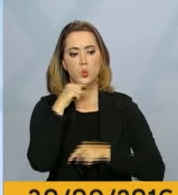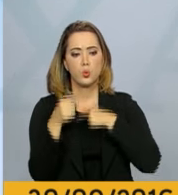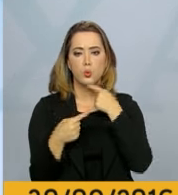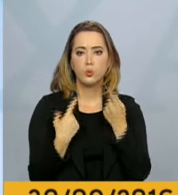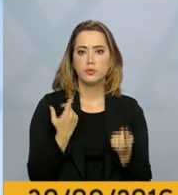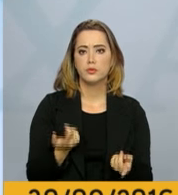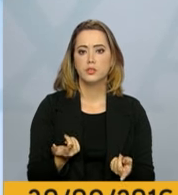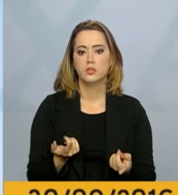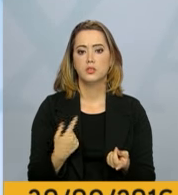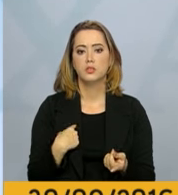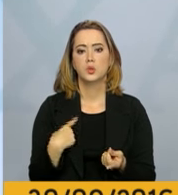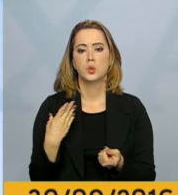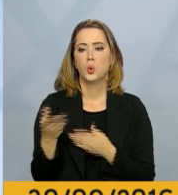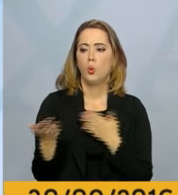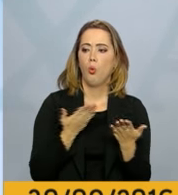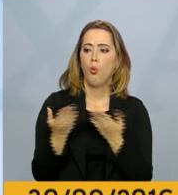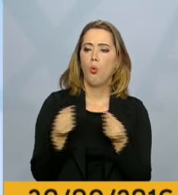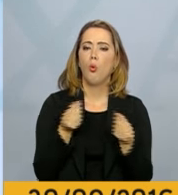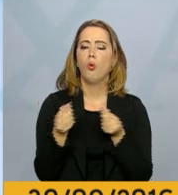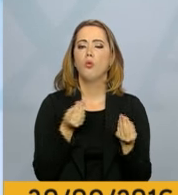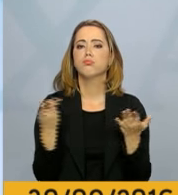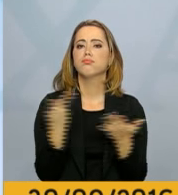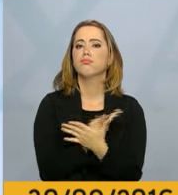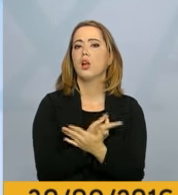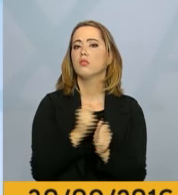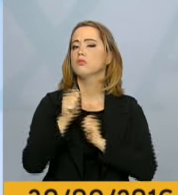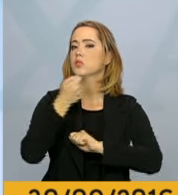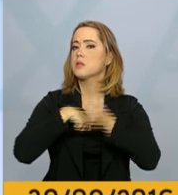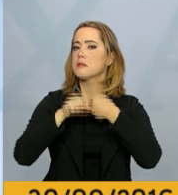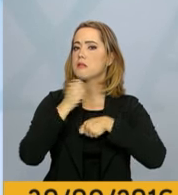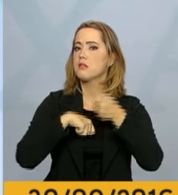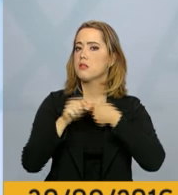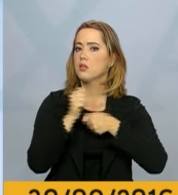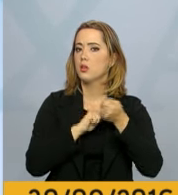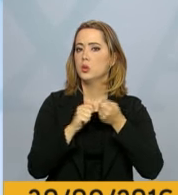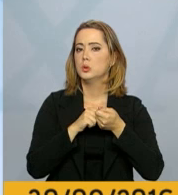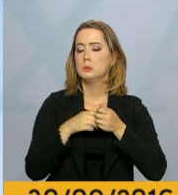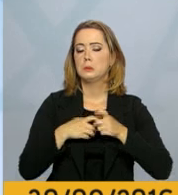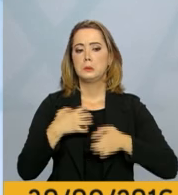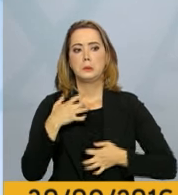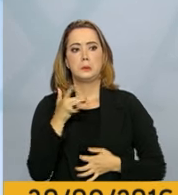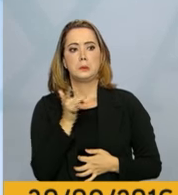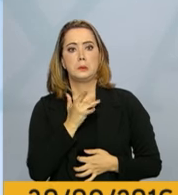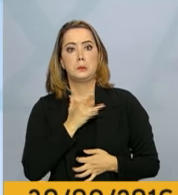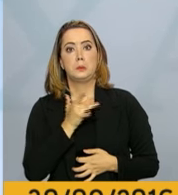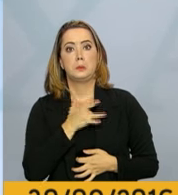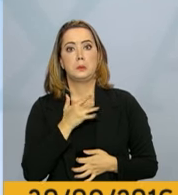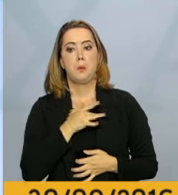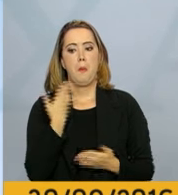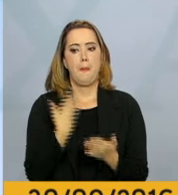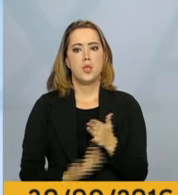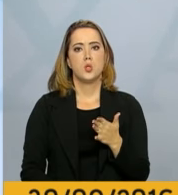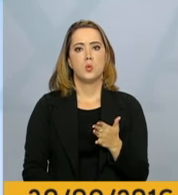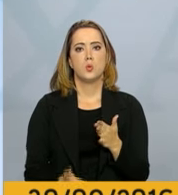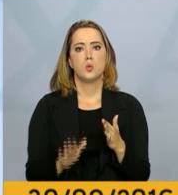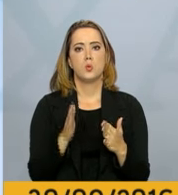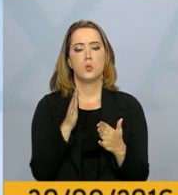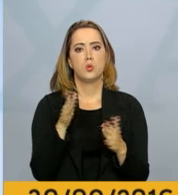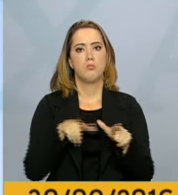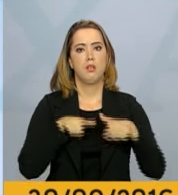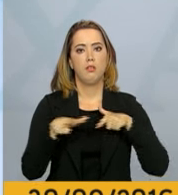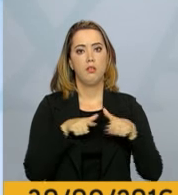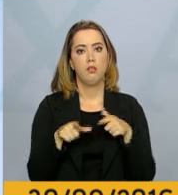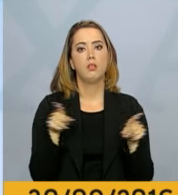incertezas quanto aos rumos da economia, o justificado temor de perder o emprego e